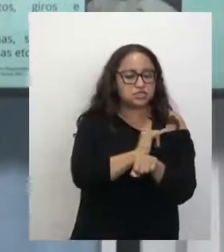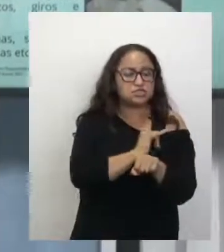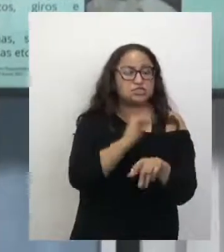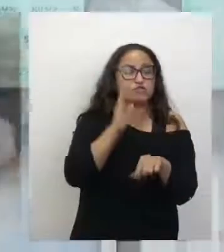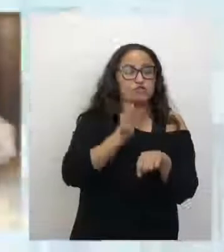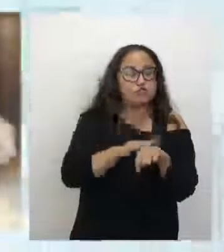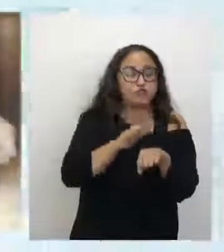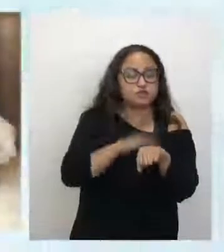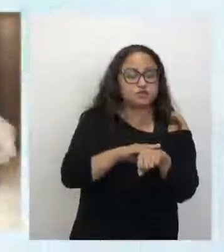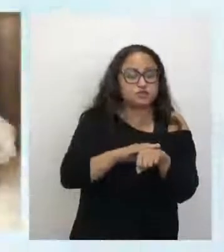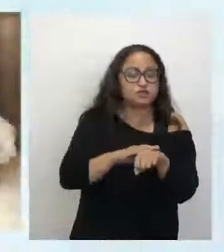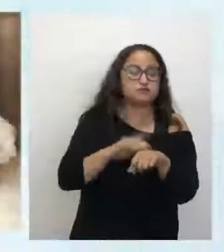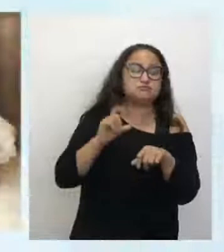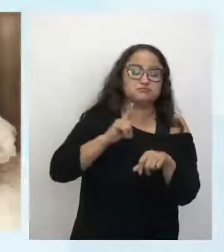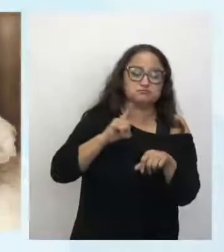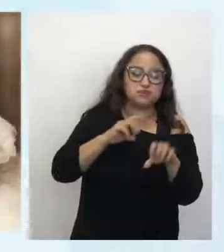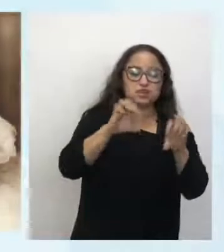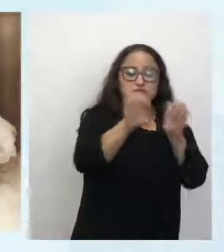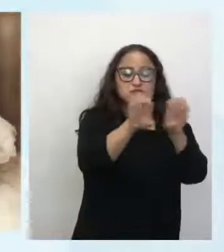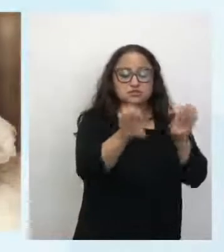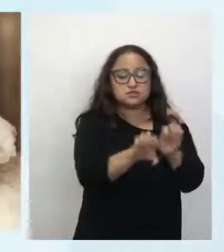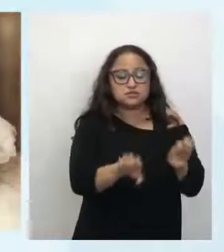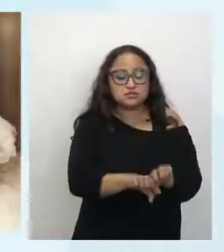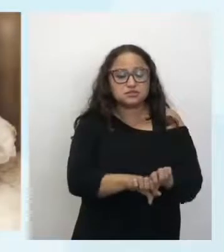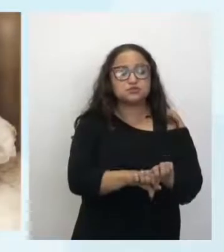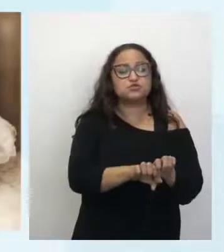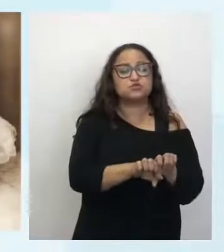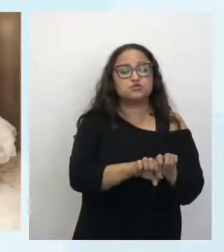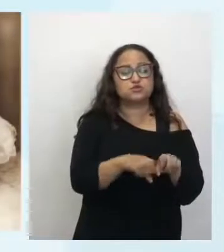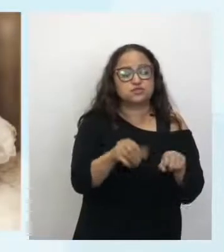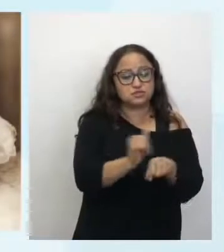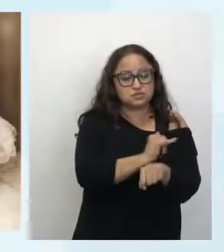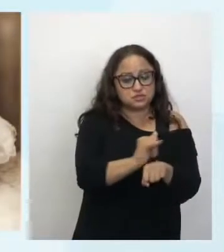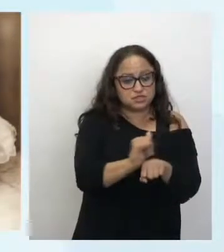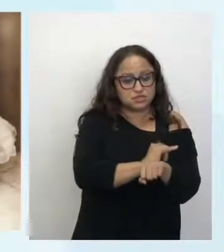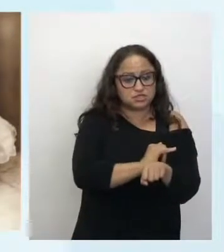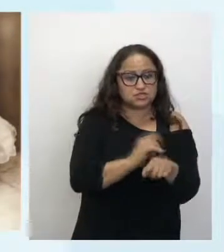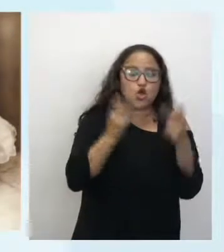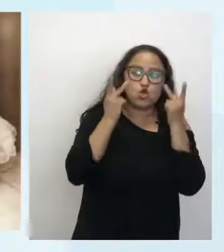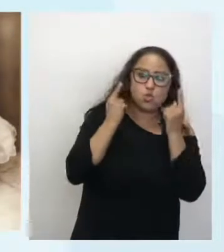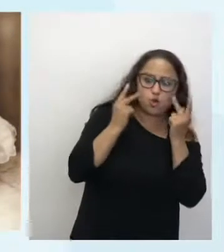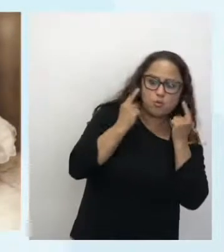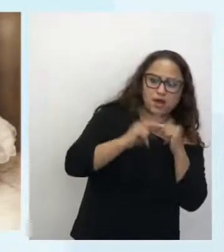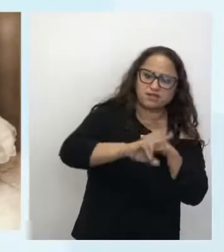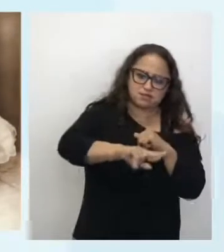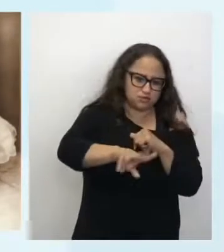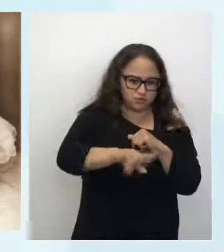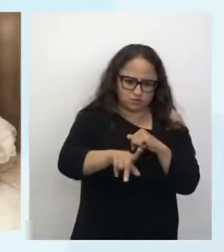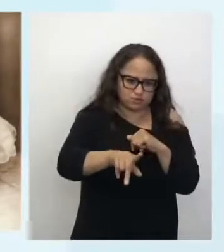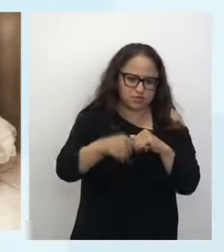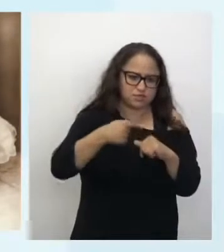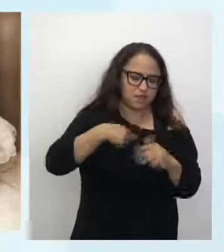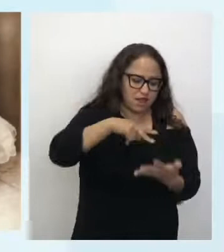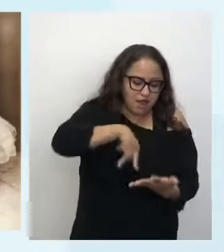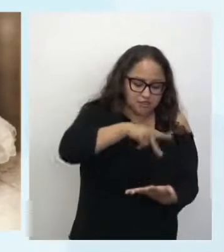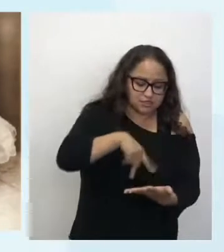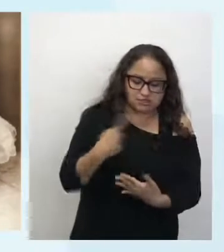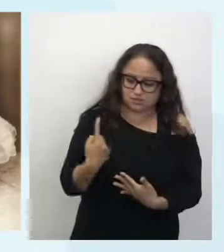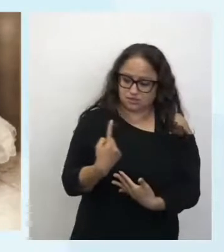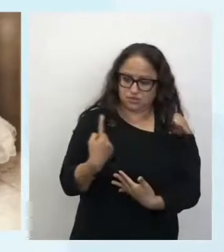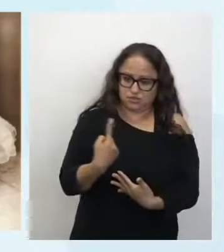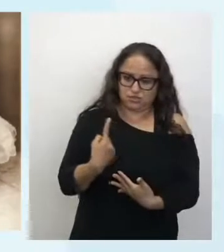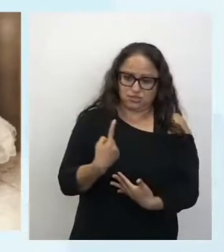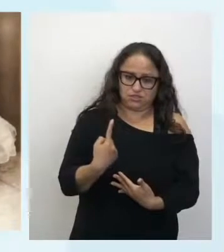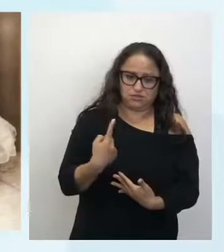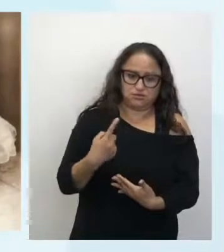temos aí esquemas coreográficos, como eu citei, convencionais e não convencionais, as danças de solo, as danças